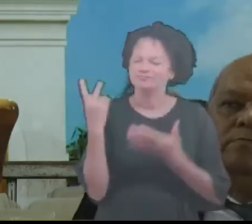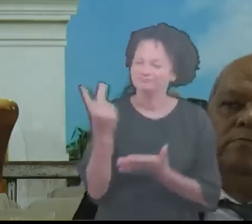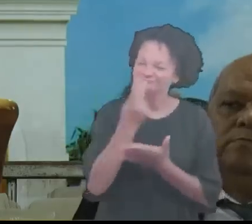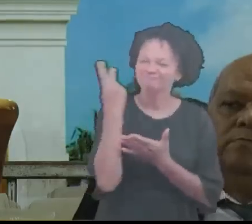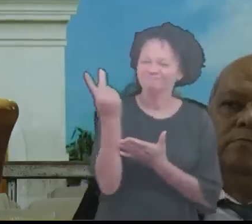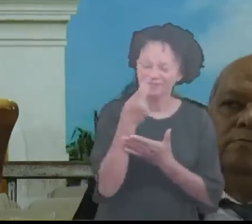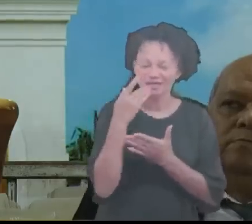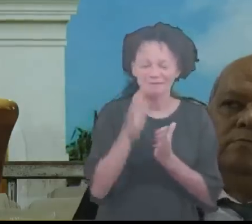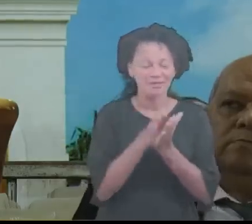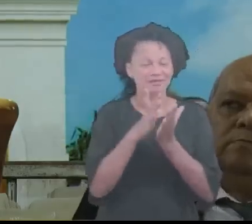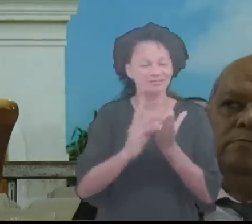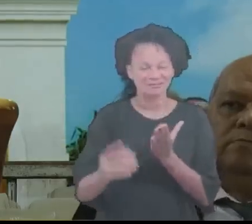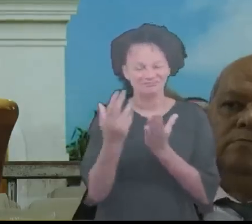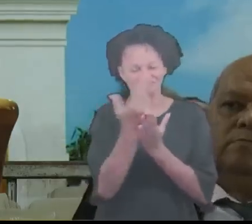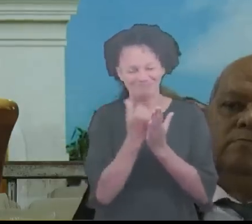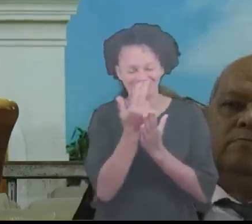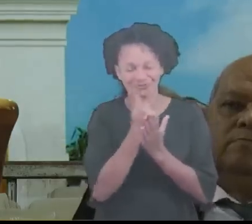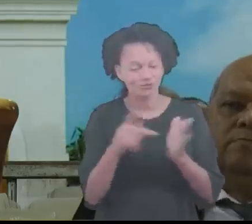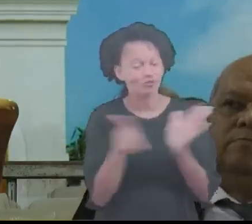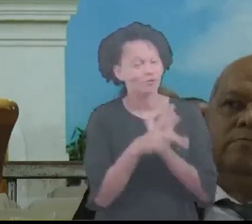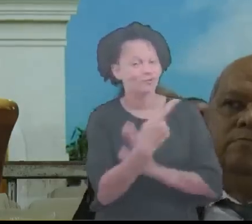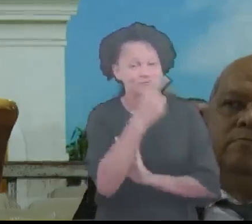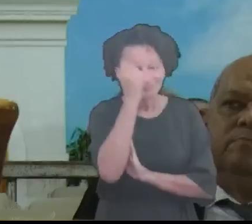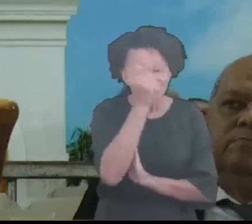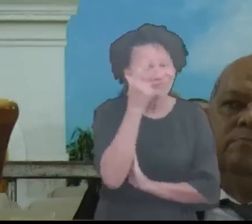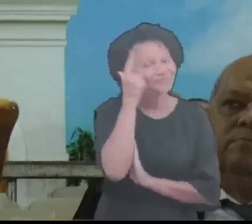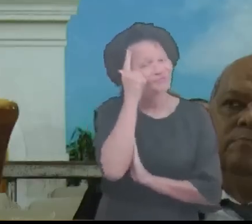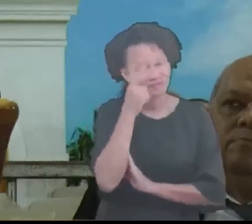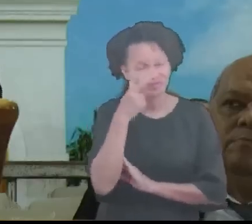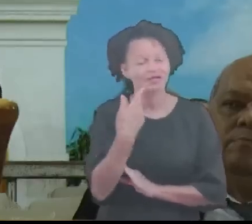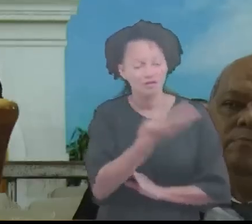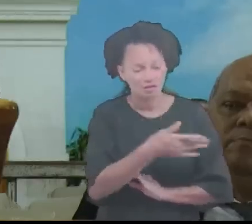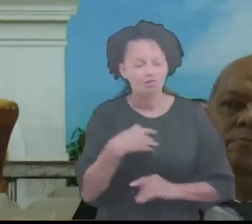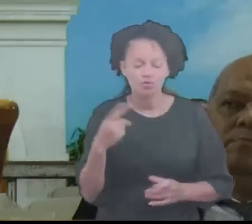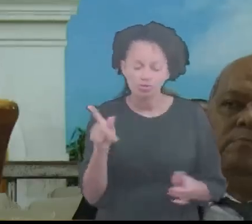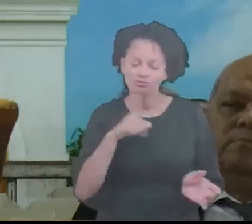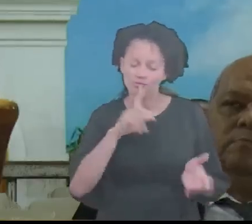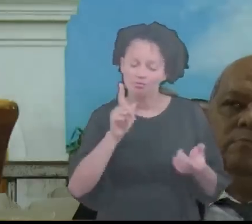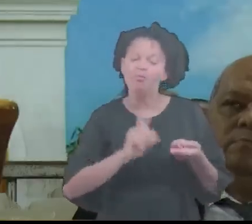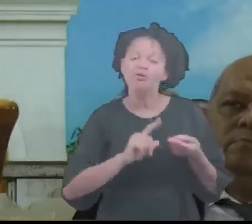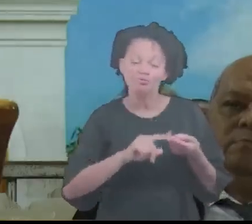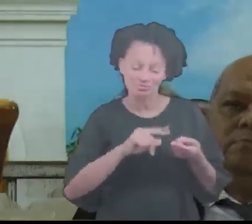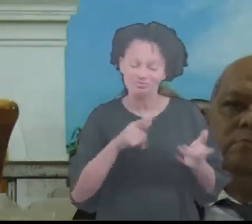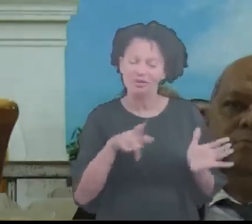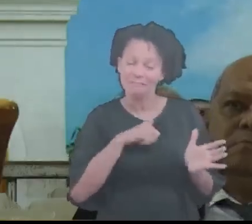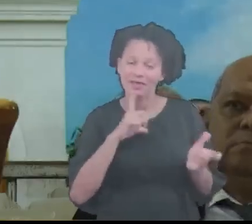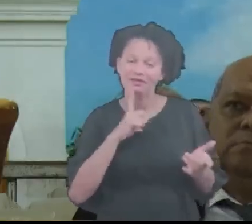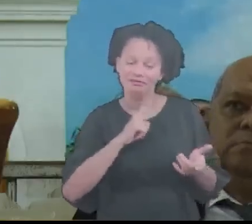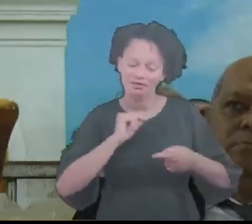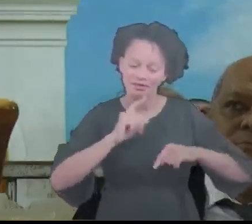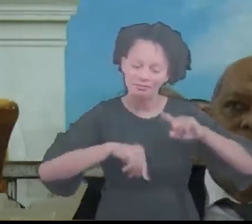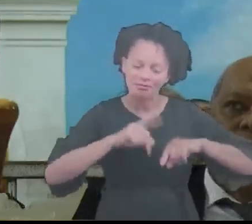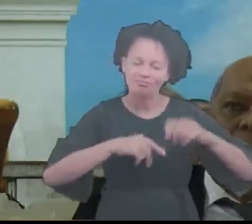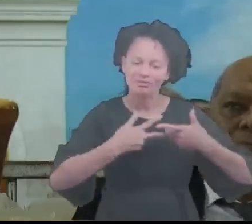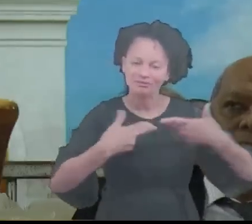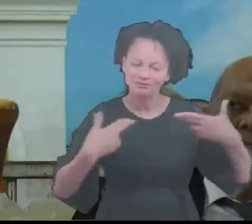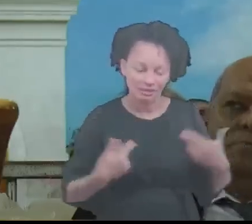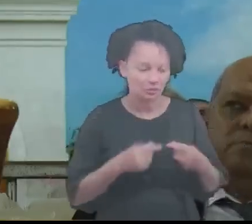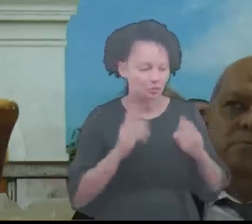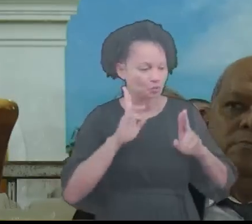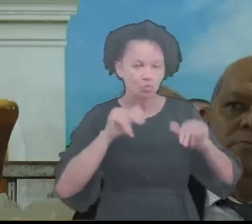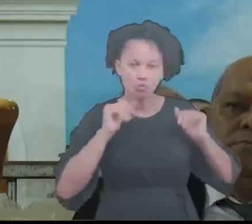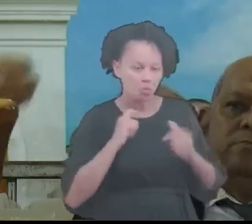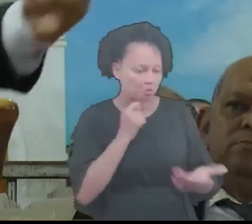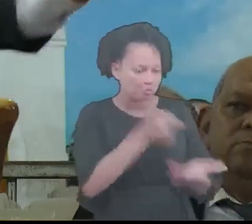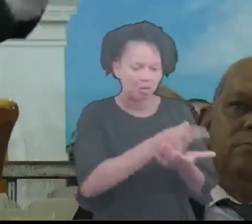história bíblica com o seu talento, com o seu cabedal. O que era que aquele rapaz, ele nunca recebeu um